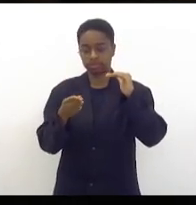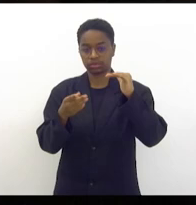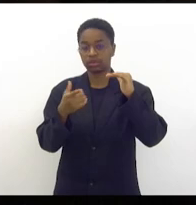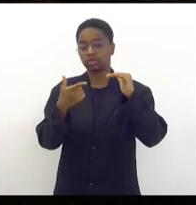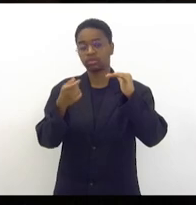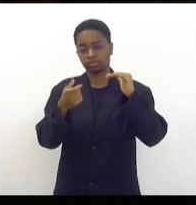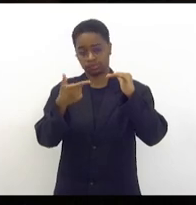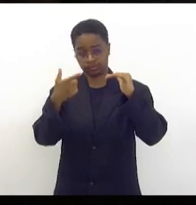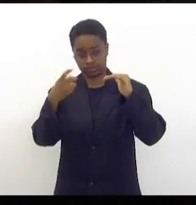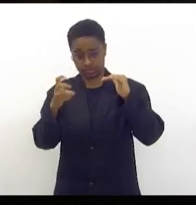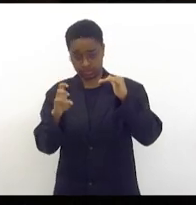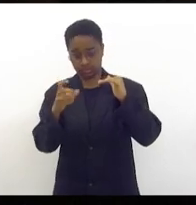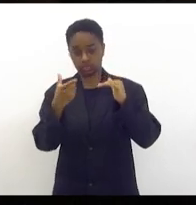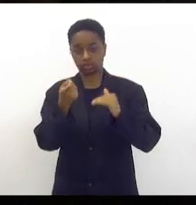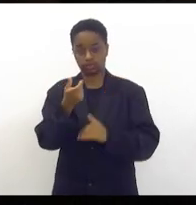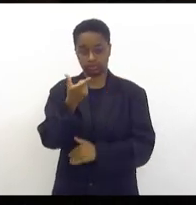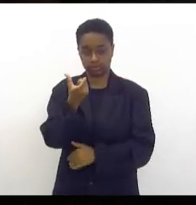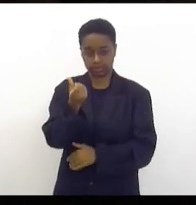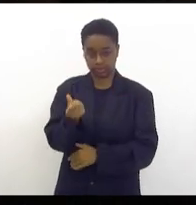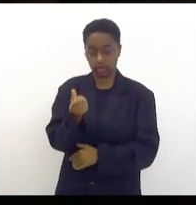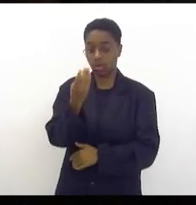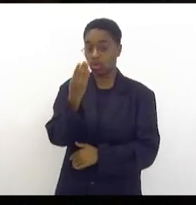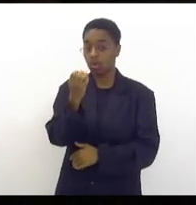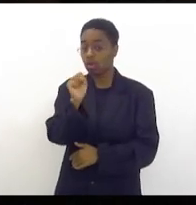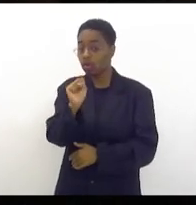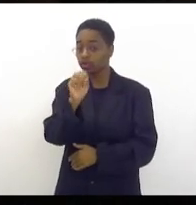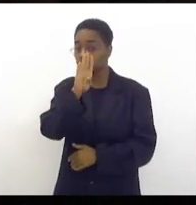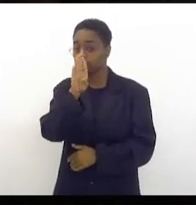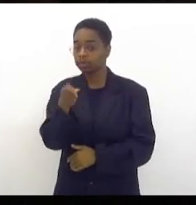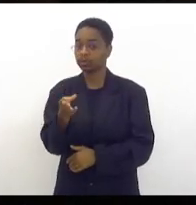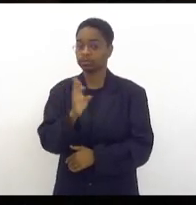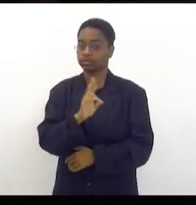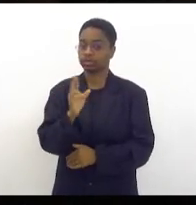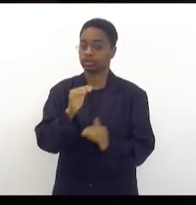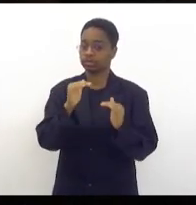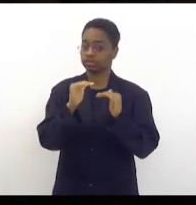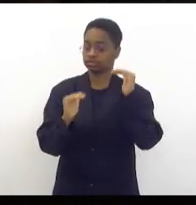25, em 26, 8 bilhões de reais.